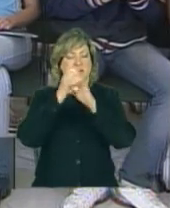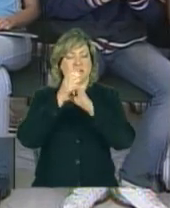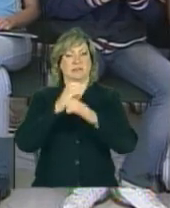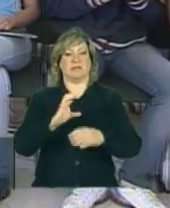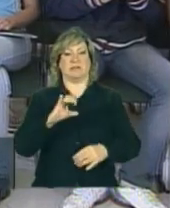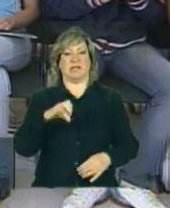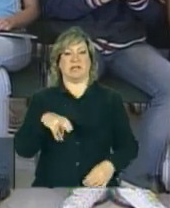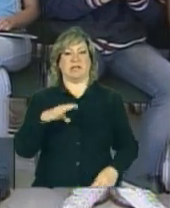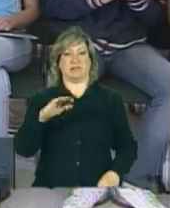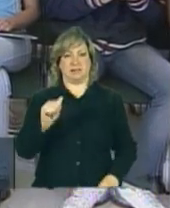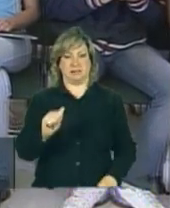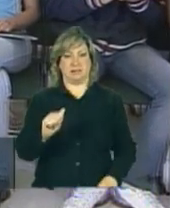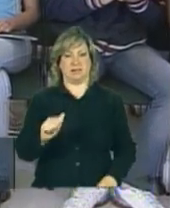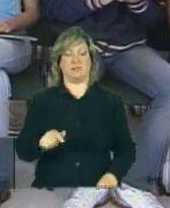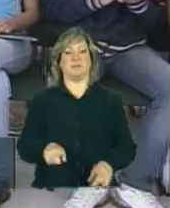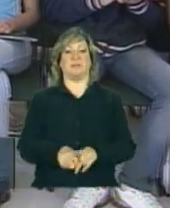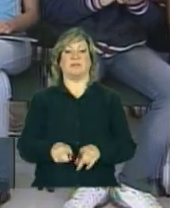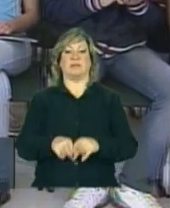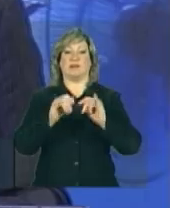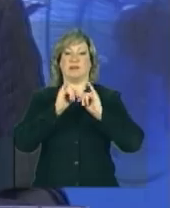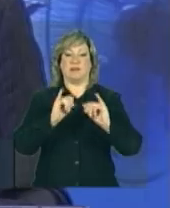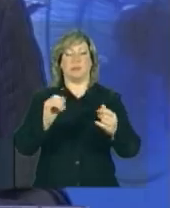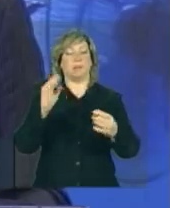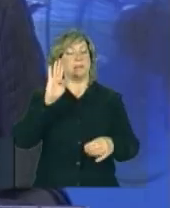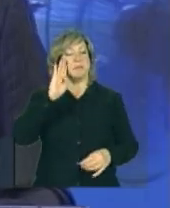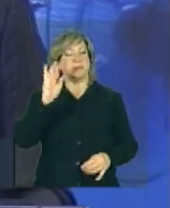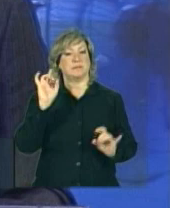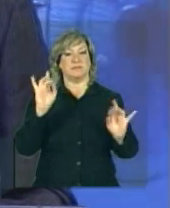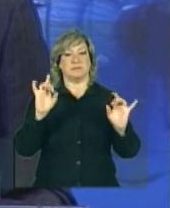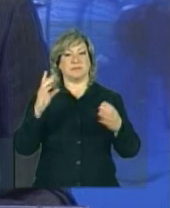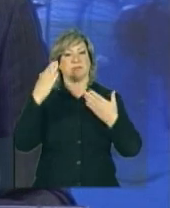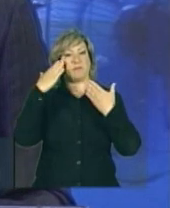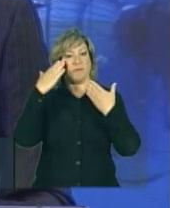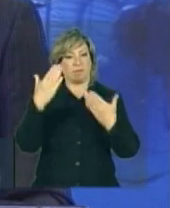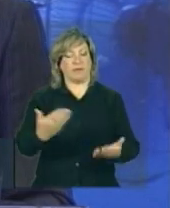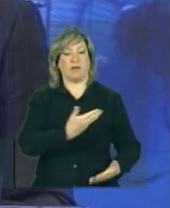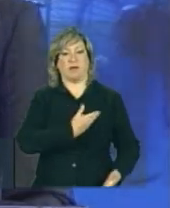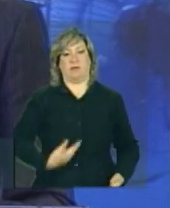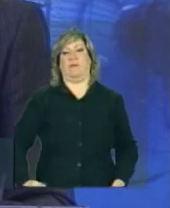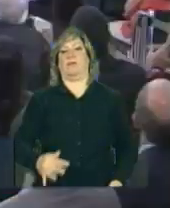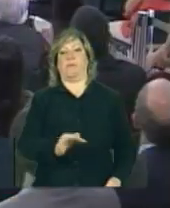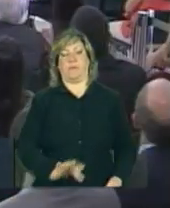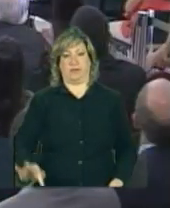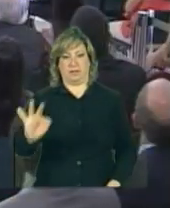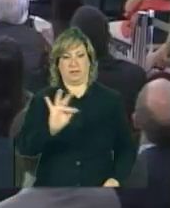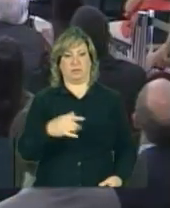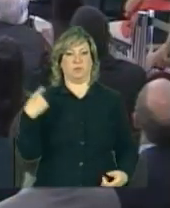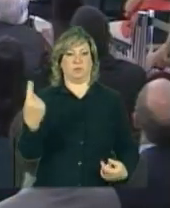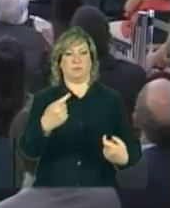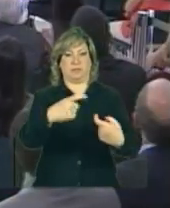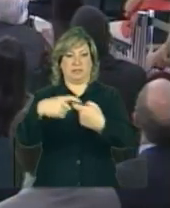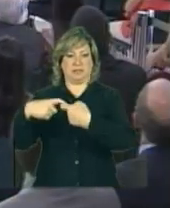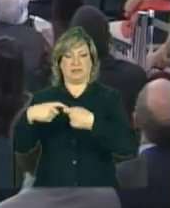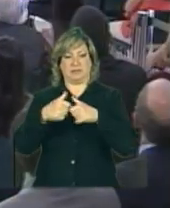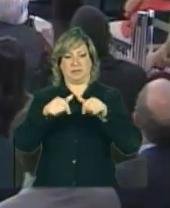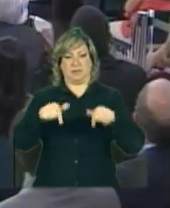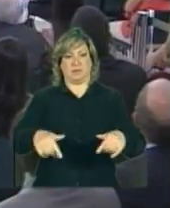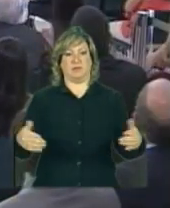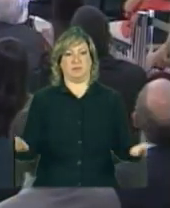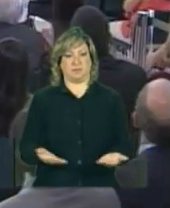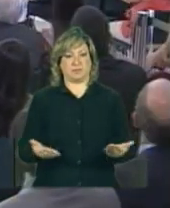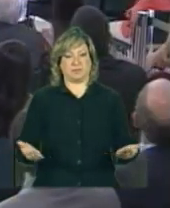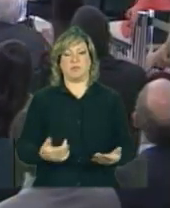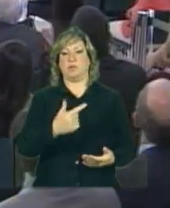ciência. Registro, então, meu especial agradecimento ao governo federal, aos parceiros aqui presentes,